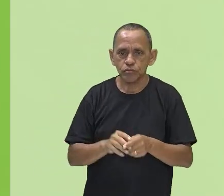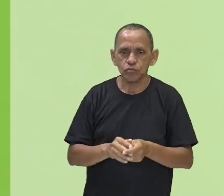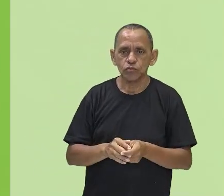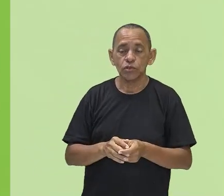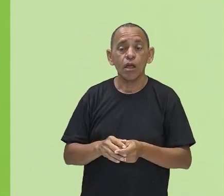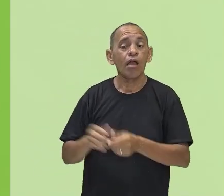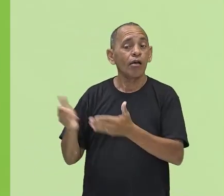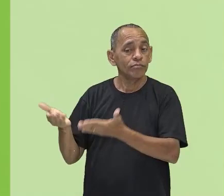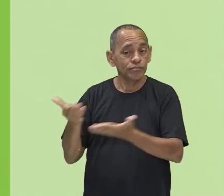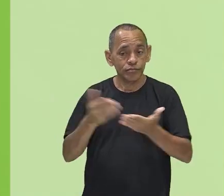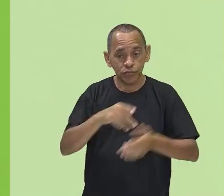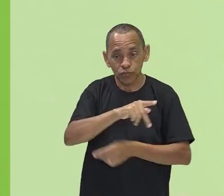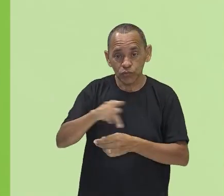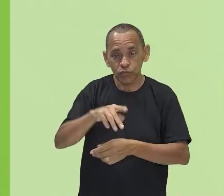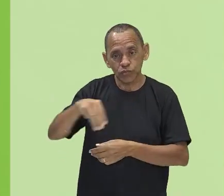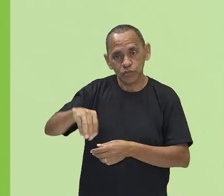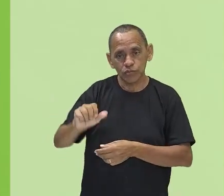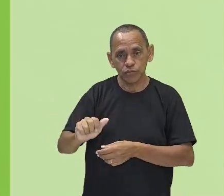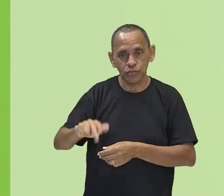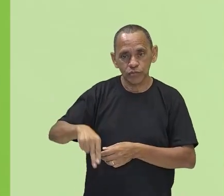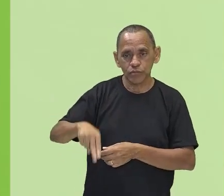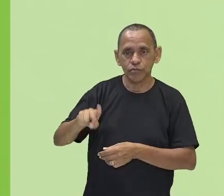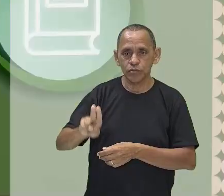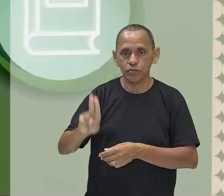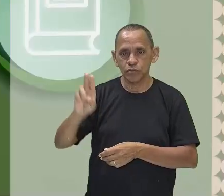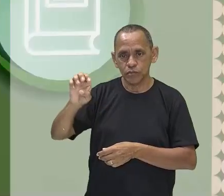aí de imagens ali no olho humano. Olha só.